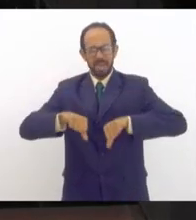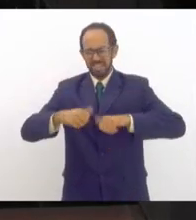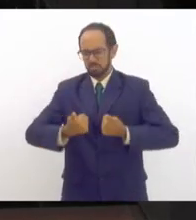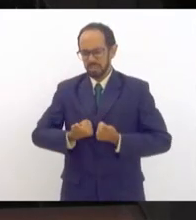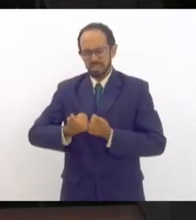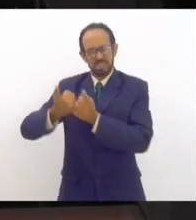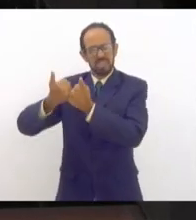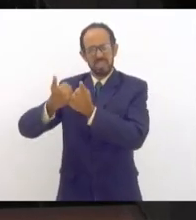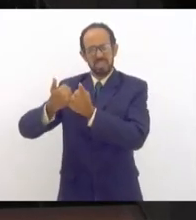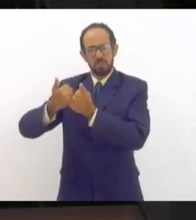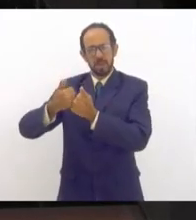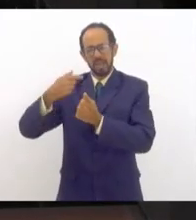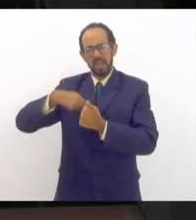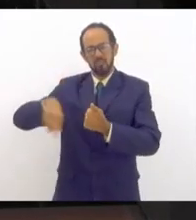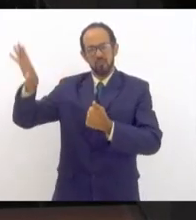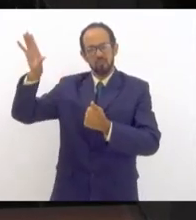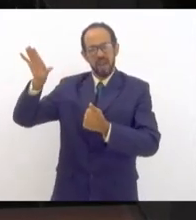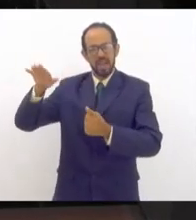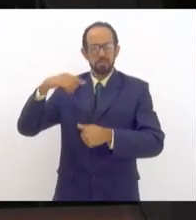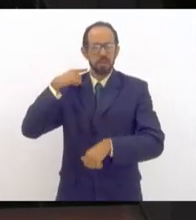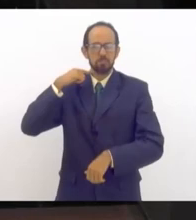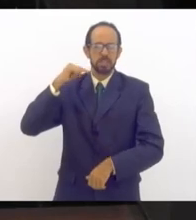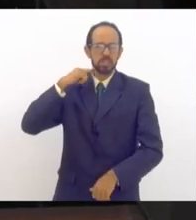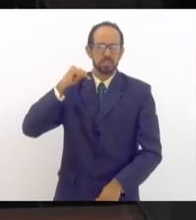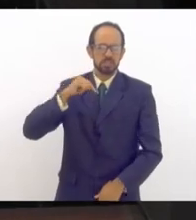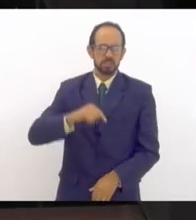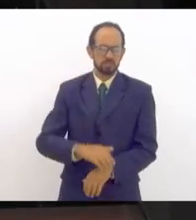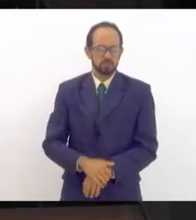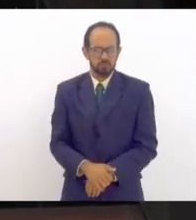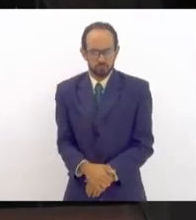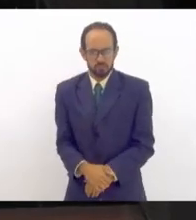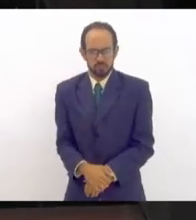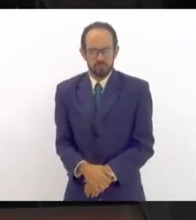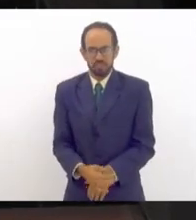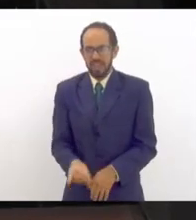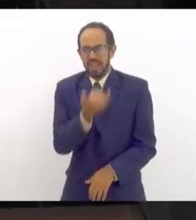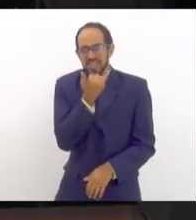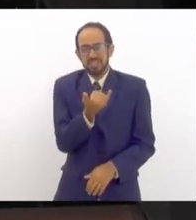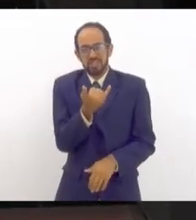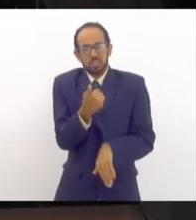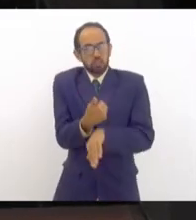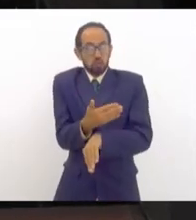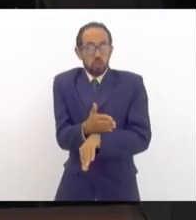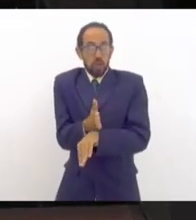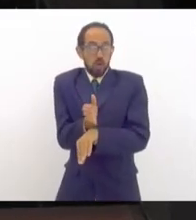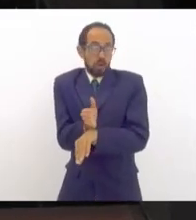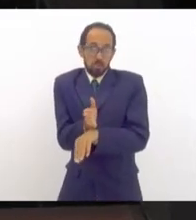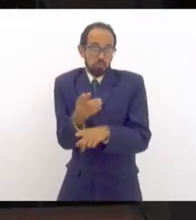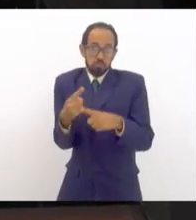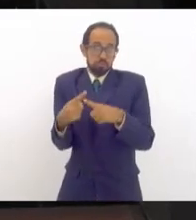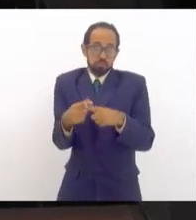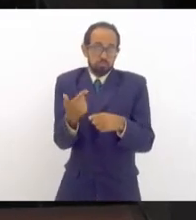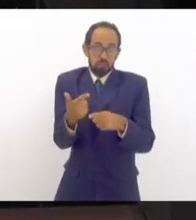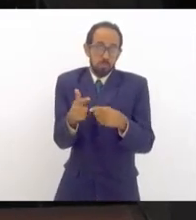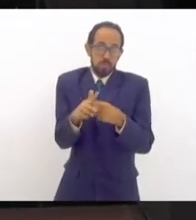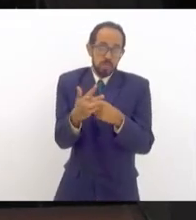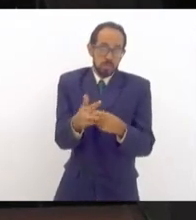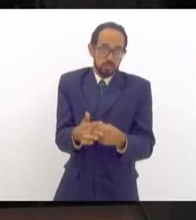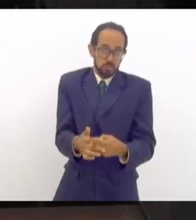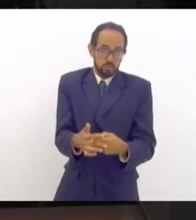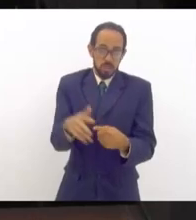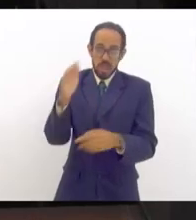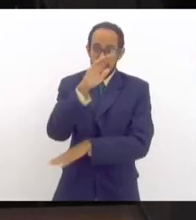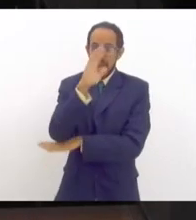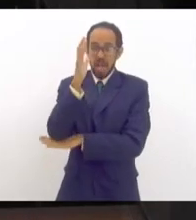para quem vai para os caminhos de Minas acidente o tempo todo porque não tem manutenção árvore